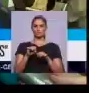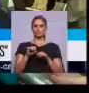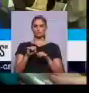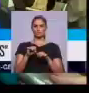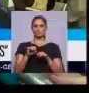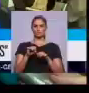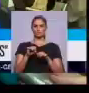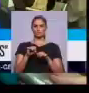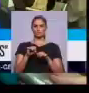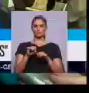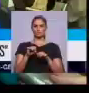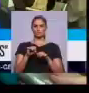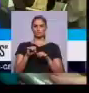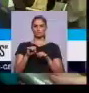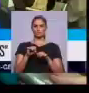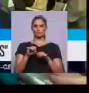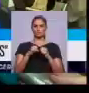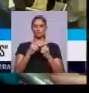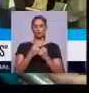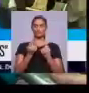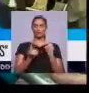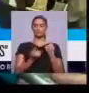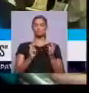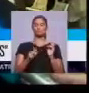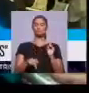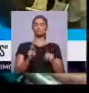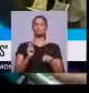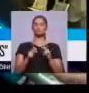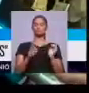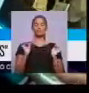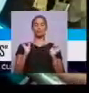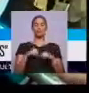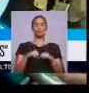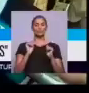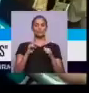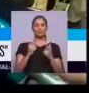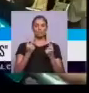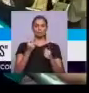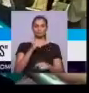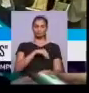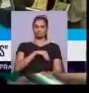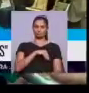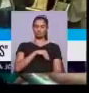valeu Não termos governos estes meses de todos e o acordo